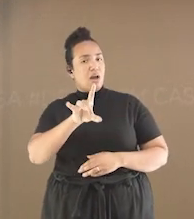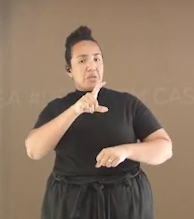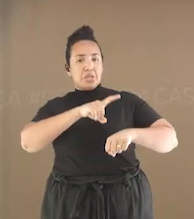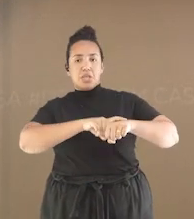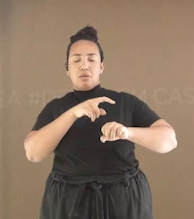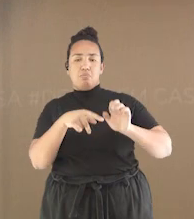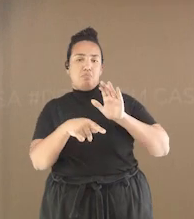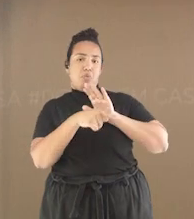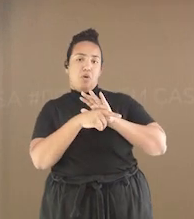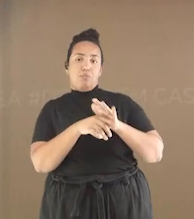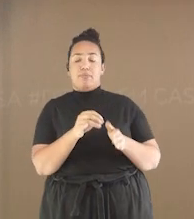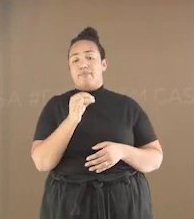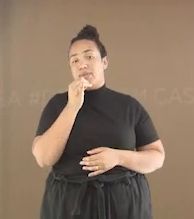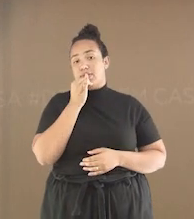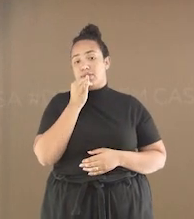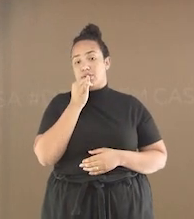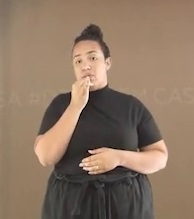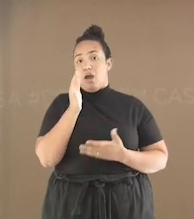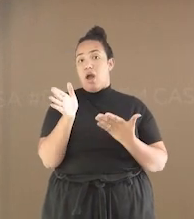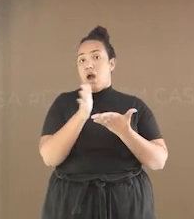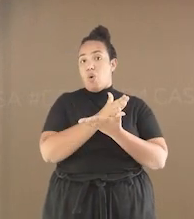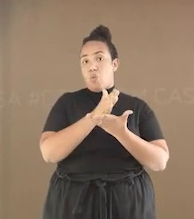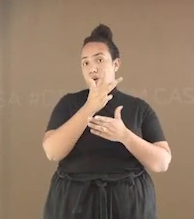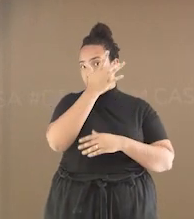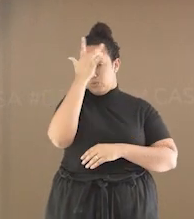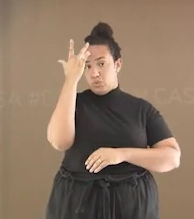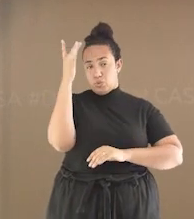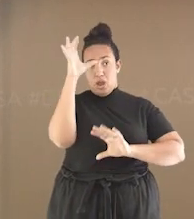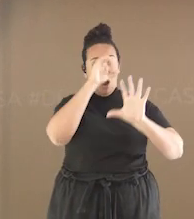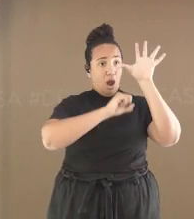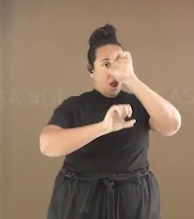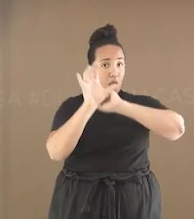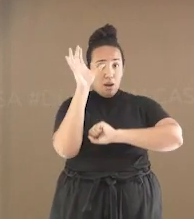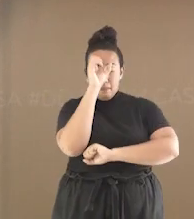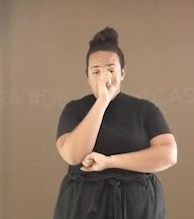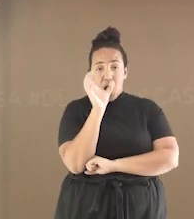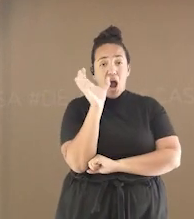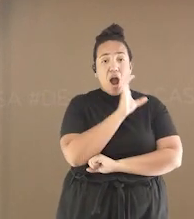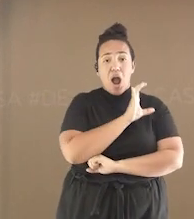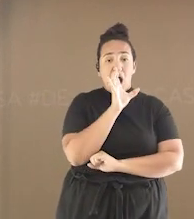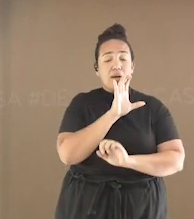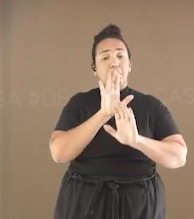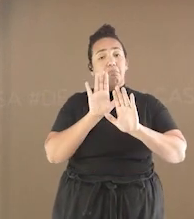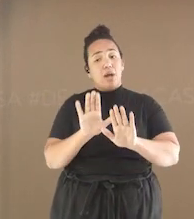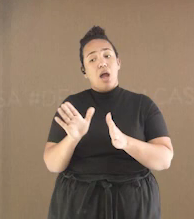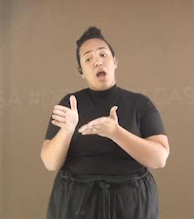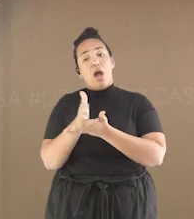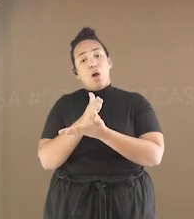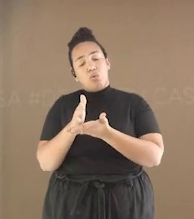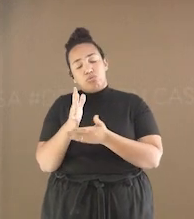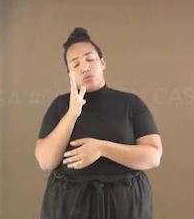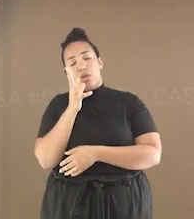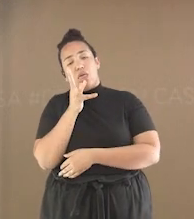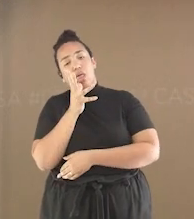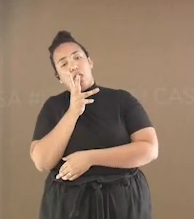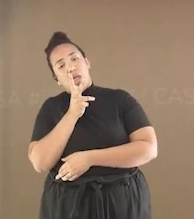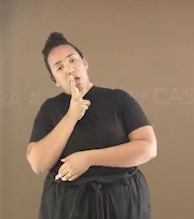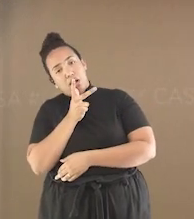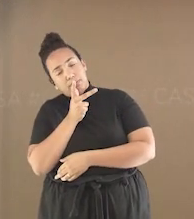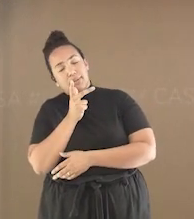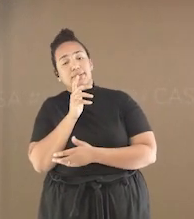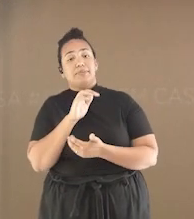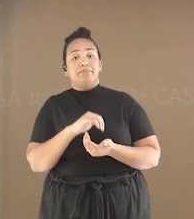Por exemplo, alguns conseguem aprender mais rápido, outros demoram um pouco mais. Alguns são